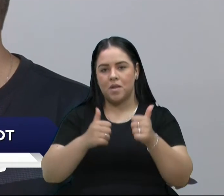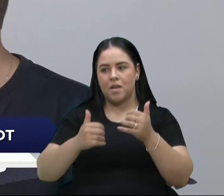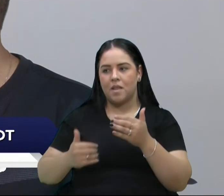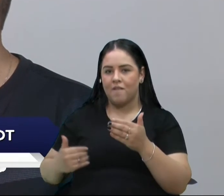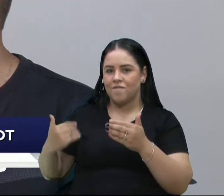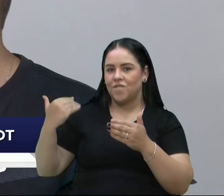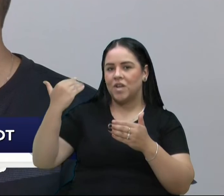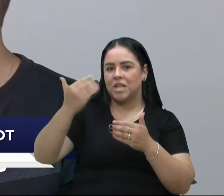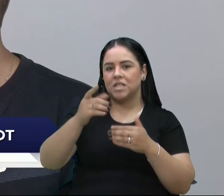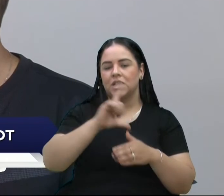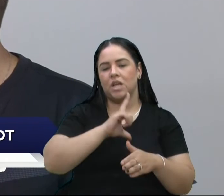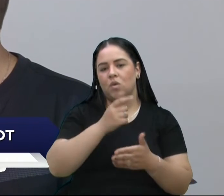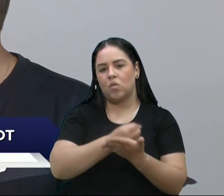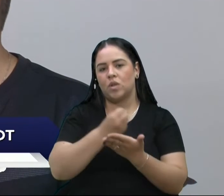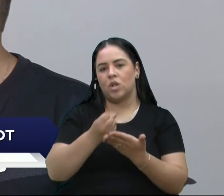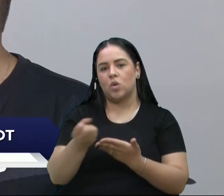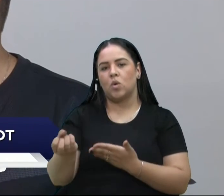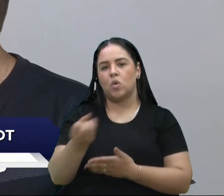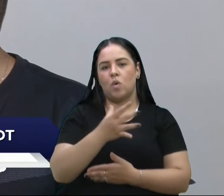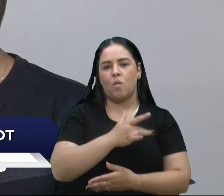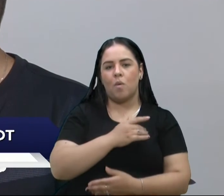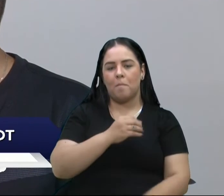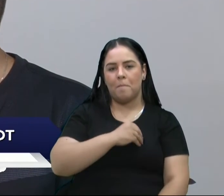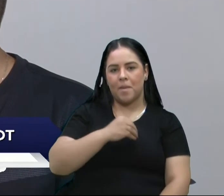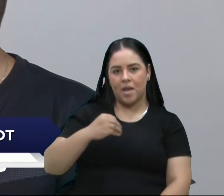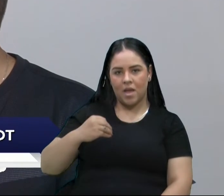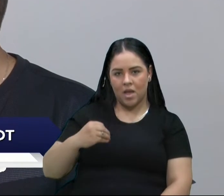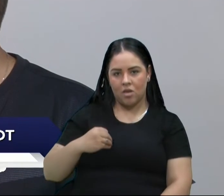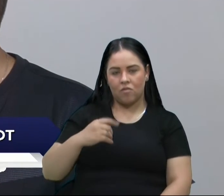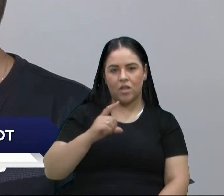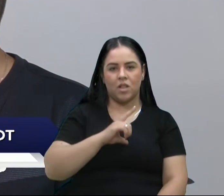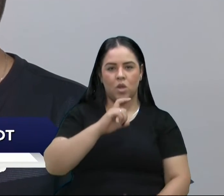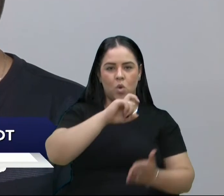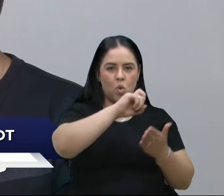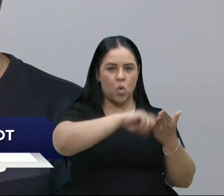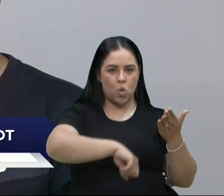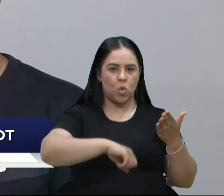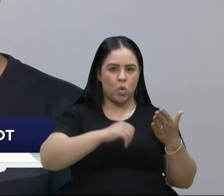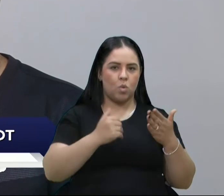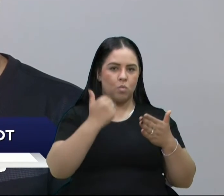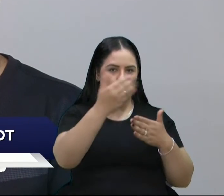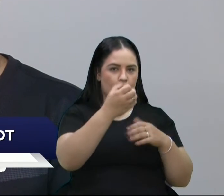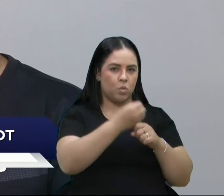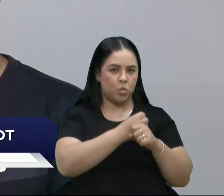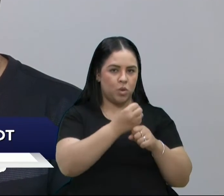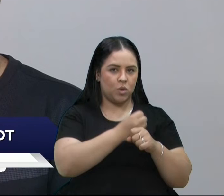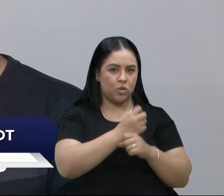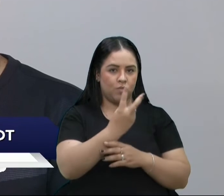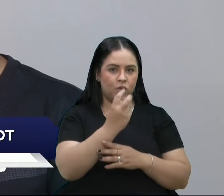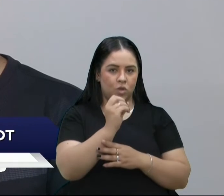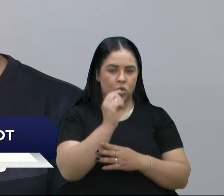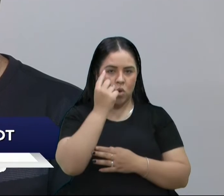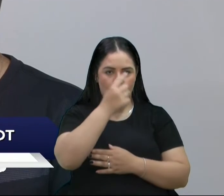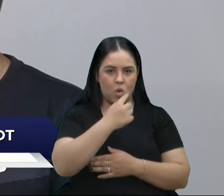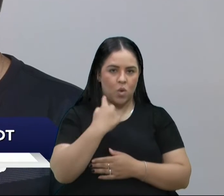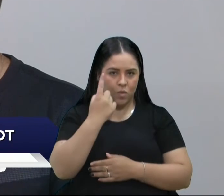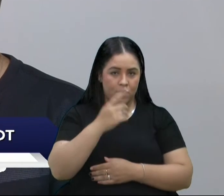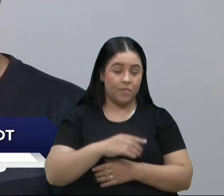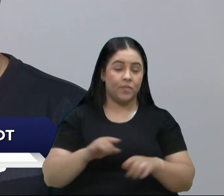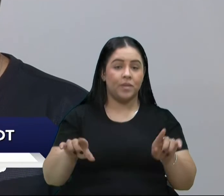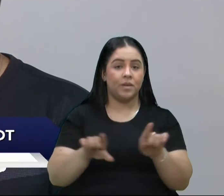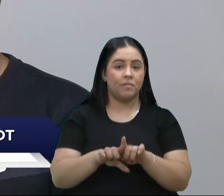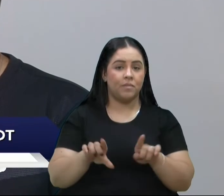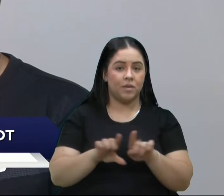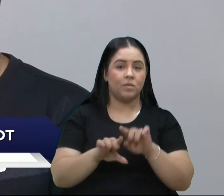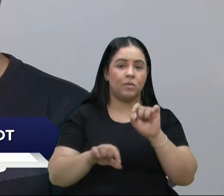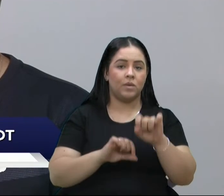que é a questão da contratação de novos médicos, né? Vai ter concurso aí para o próximo ano de 20 horas. Também tem